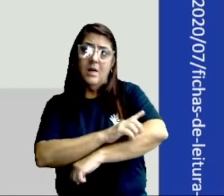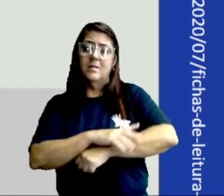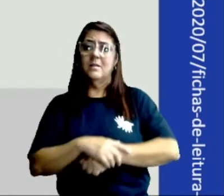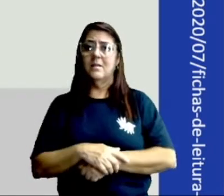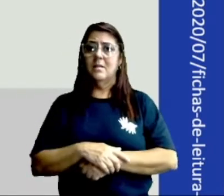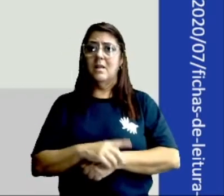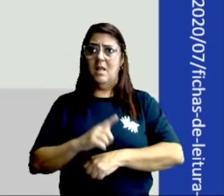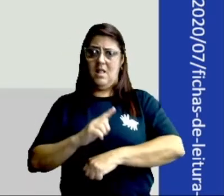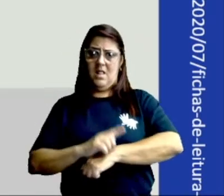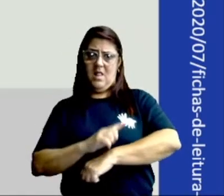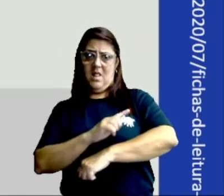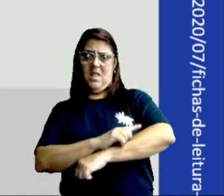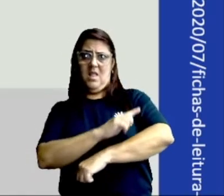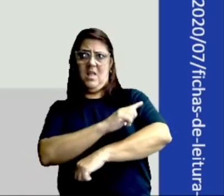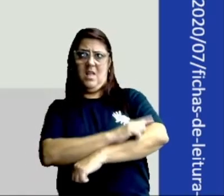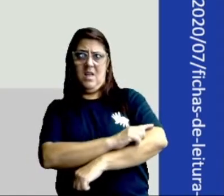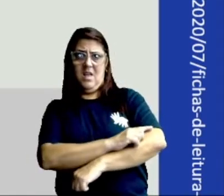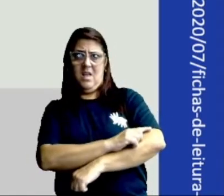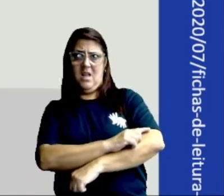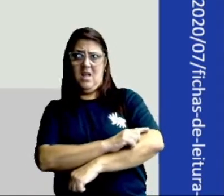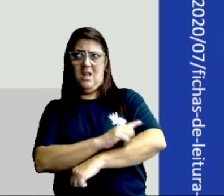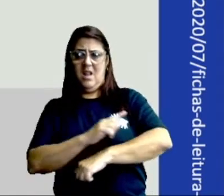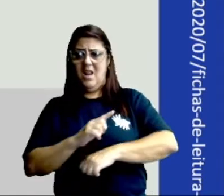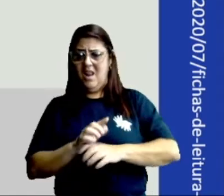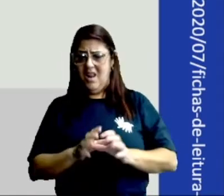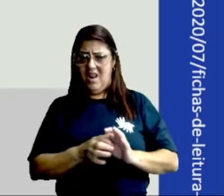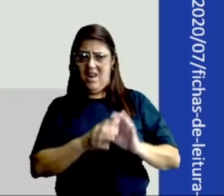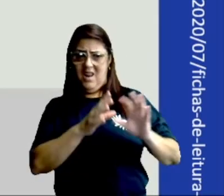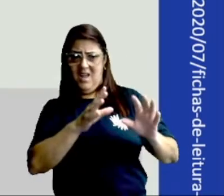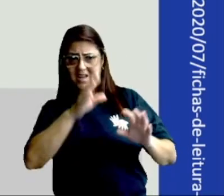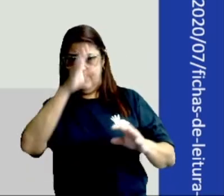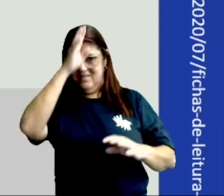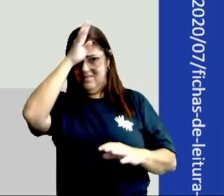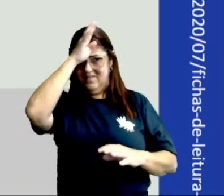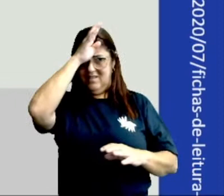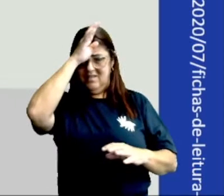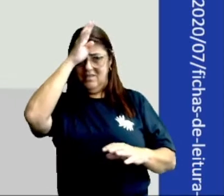largatixa. Largatixa, largatia, só no dia em que